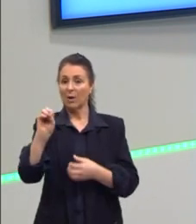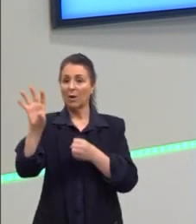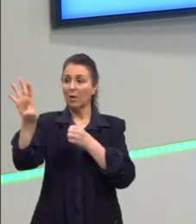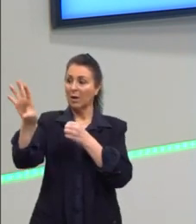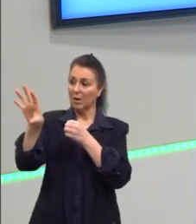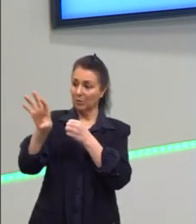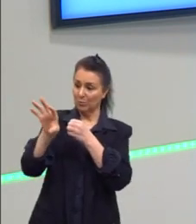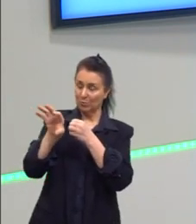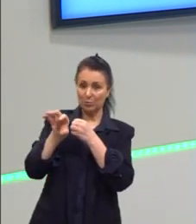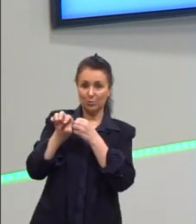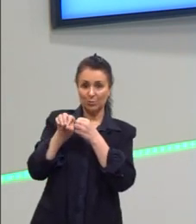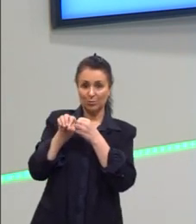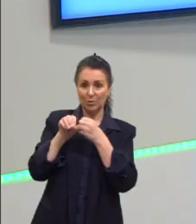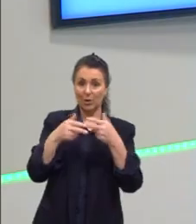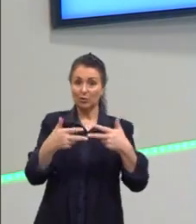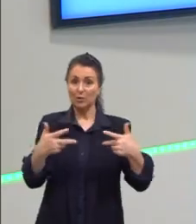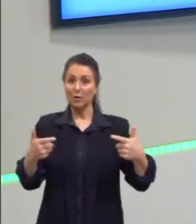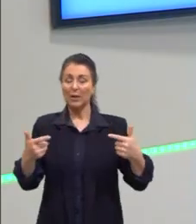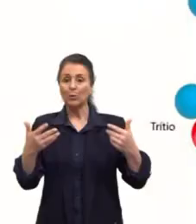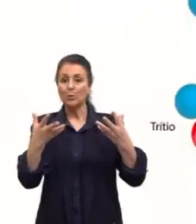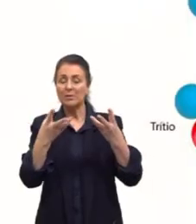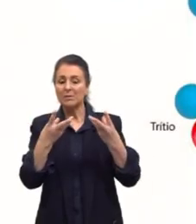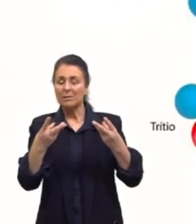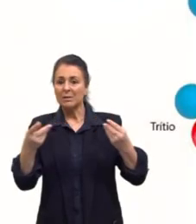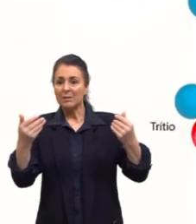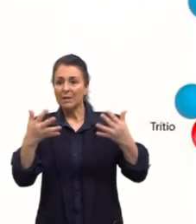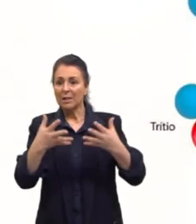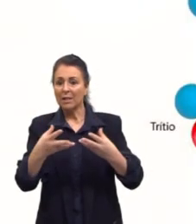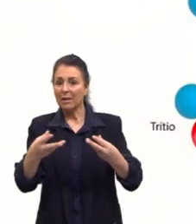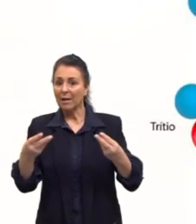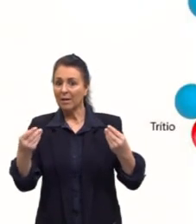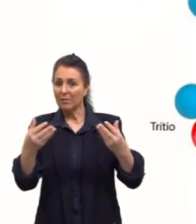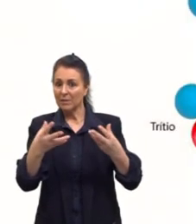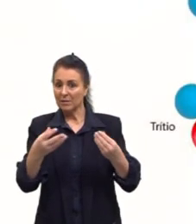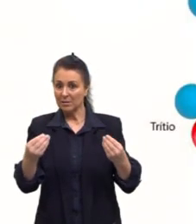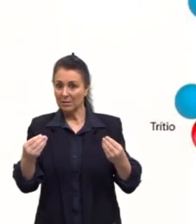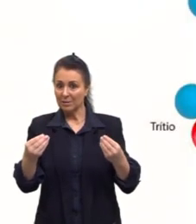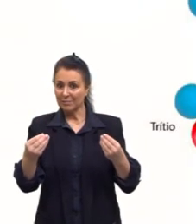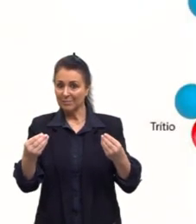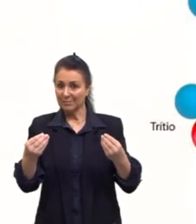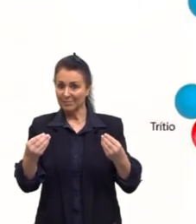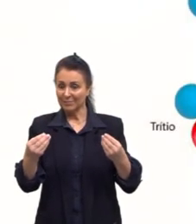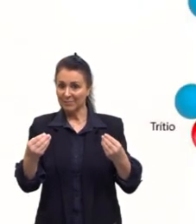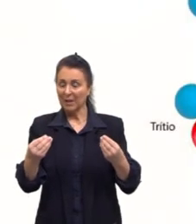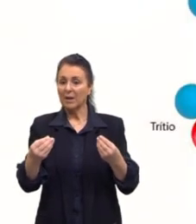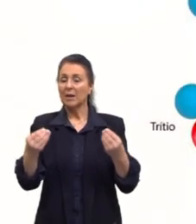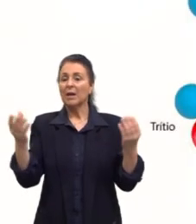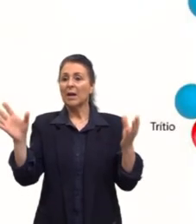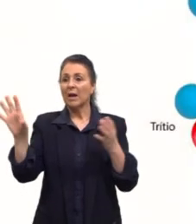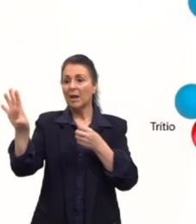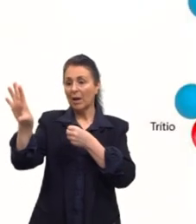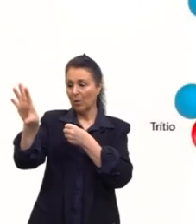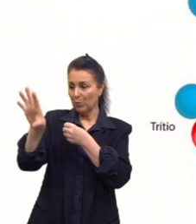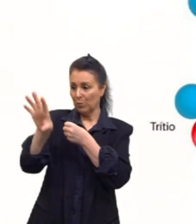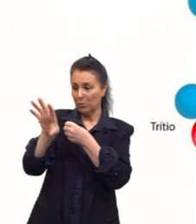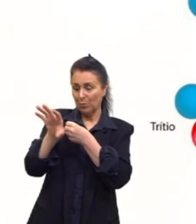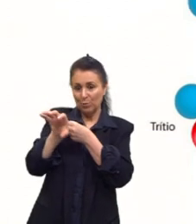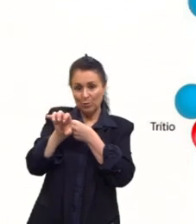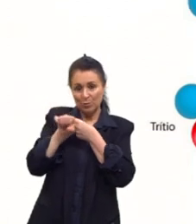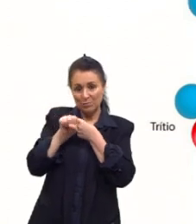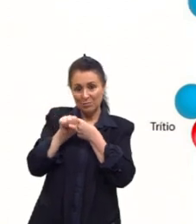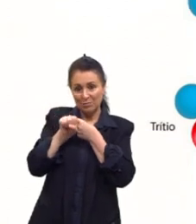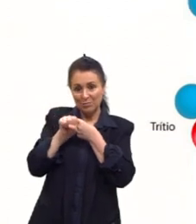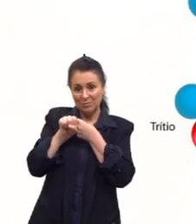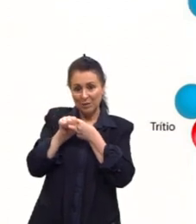junção de elementos leves fiz são eu tô falando de elementos pesados fusão elementos leves